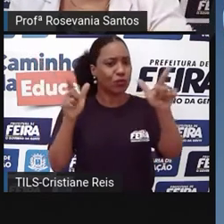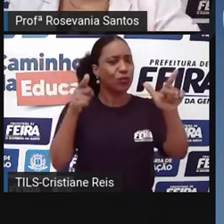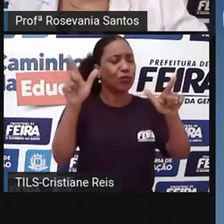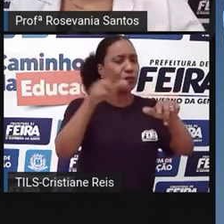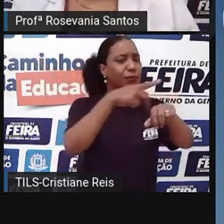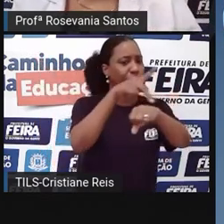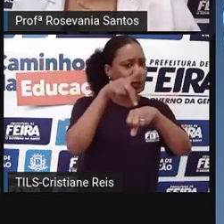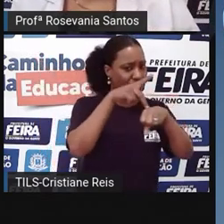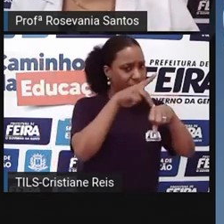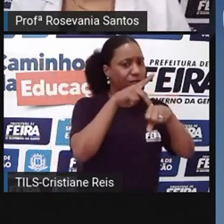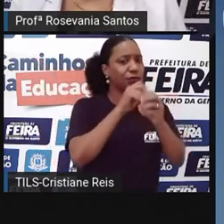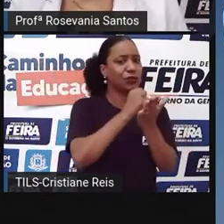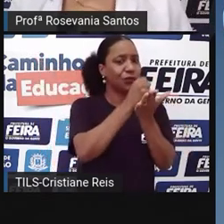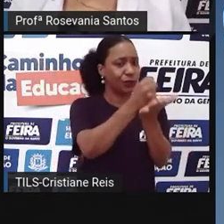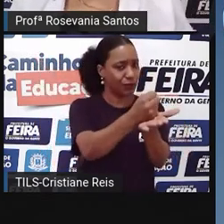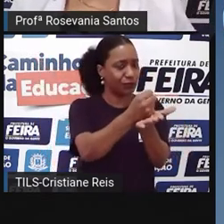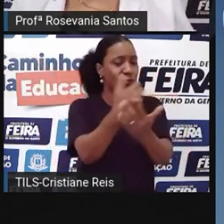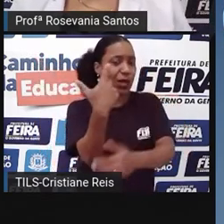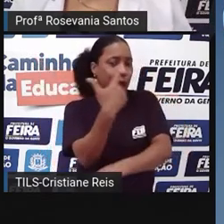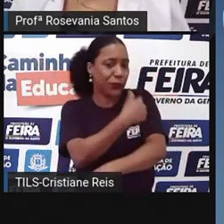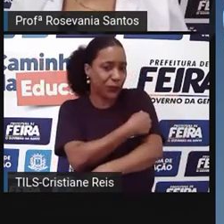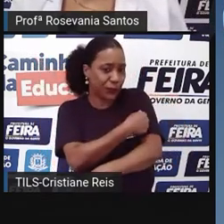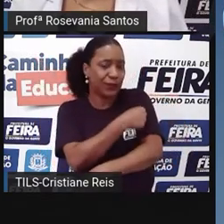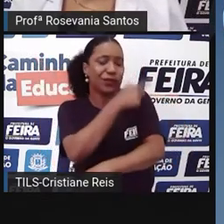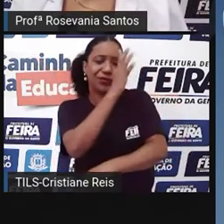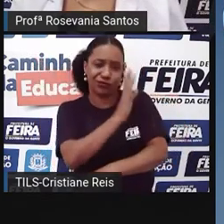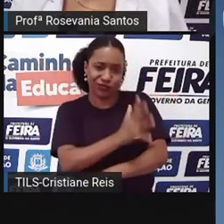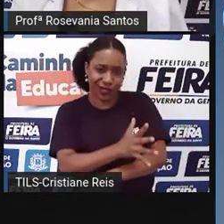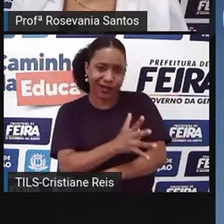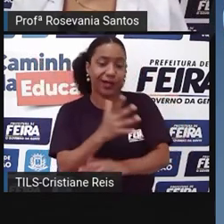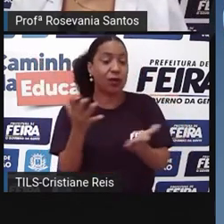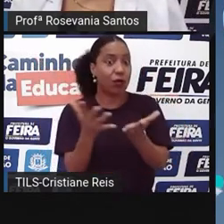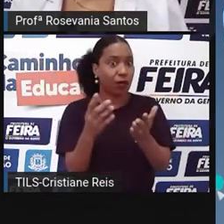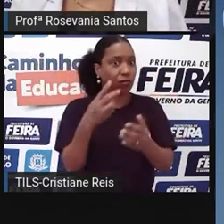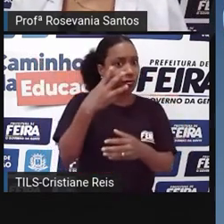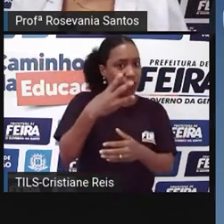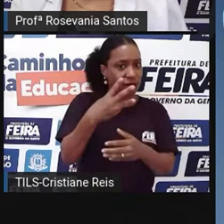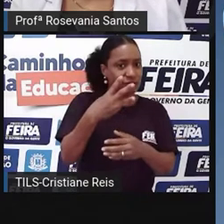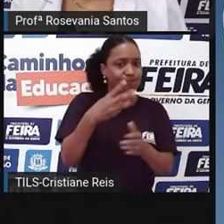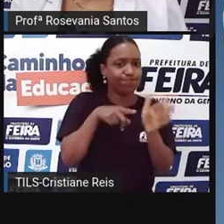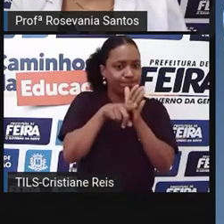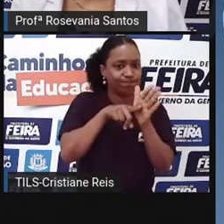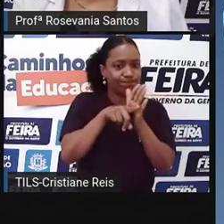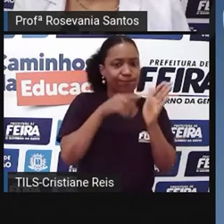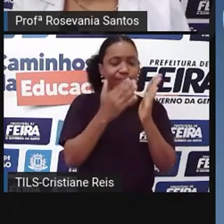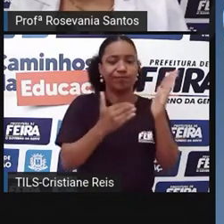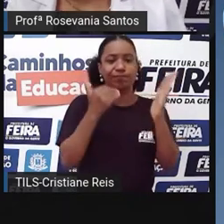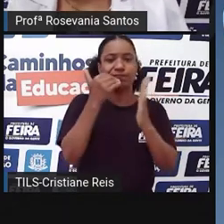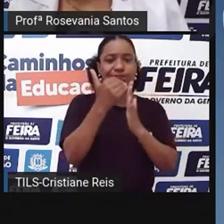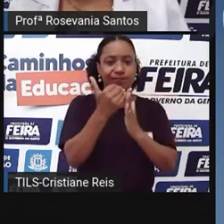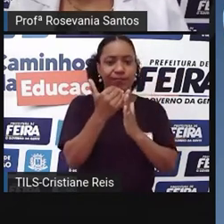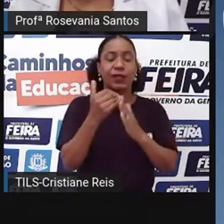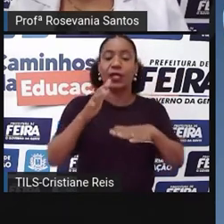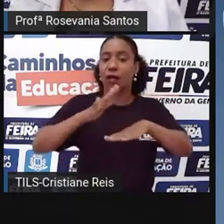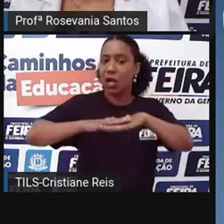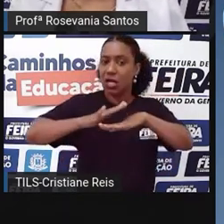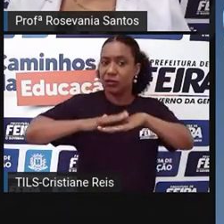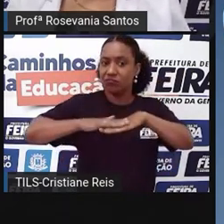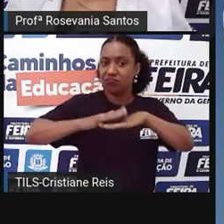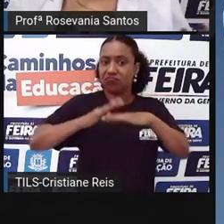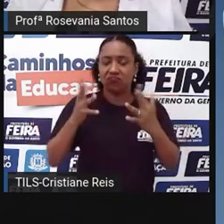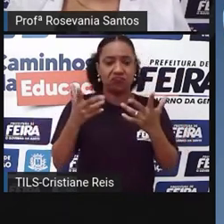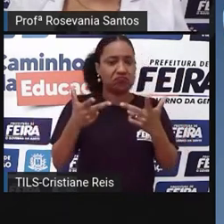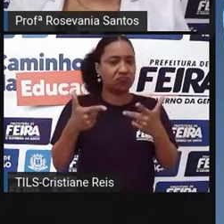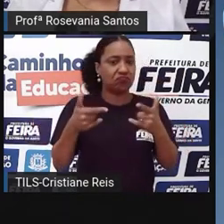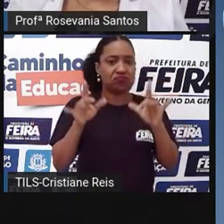descoberta das vacinas que já existem, né? Então, a existência desses centros de pesquisa e, portanto, mão de obra altamente qualificada.